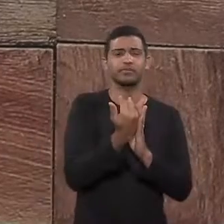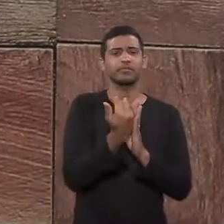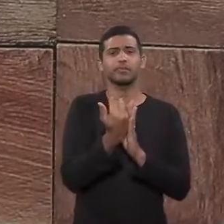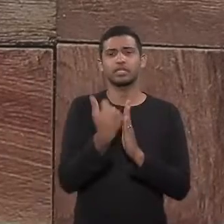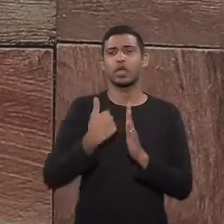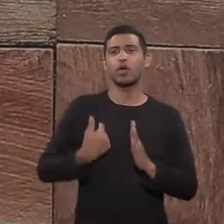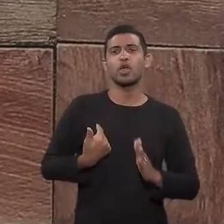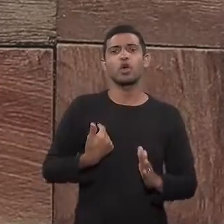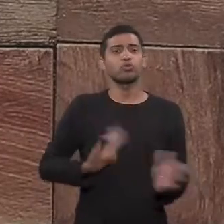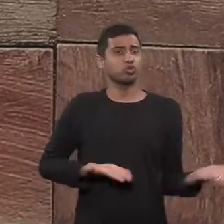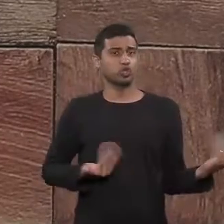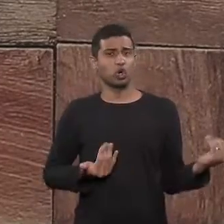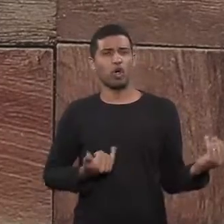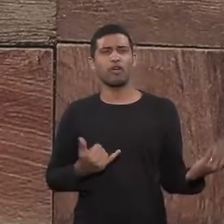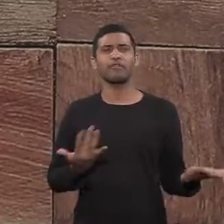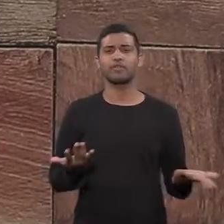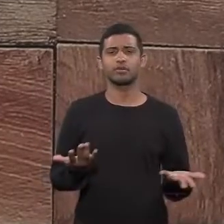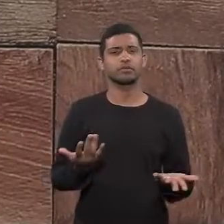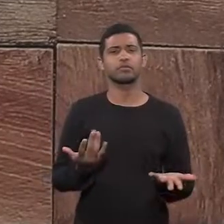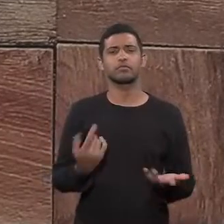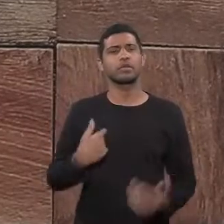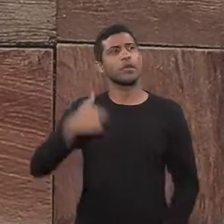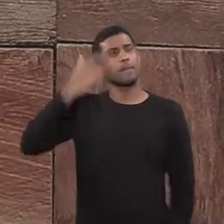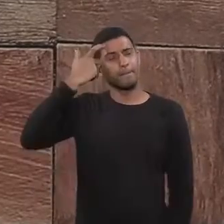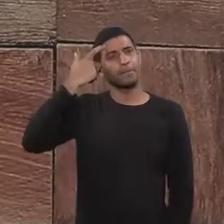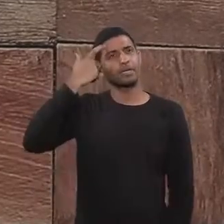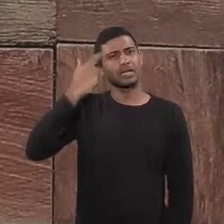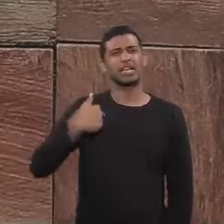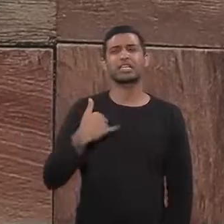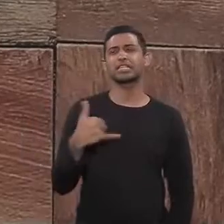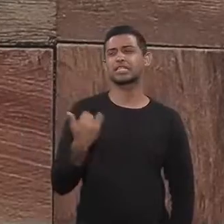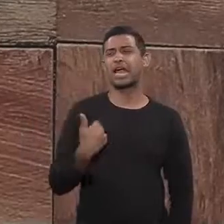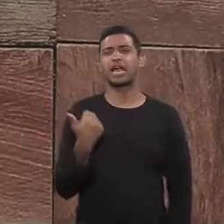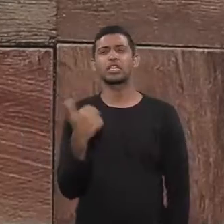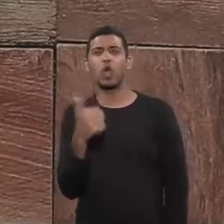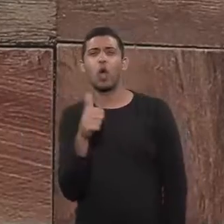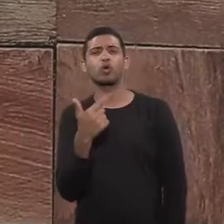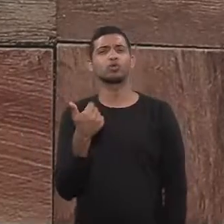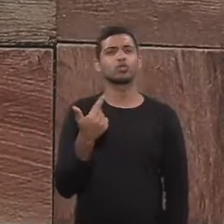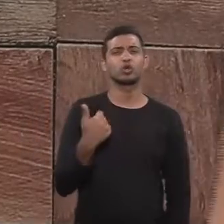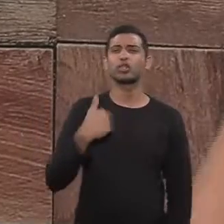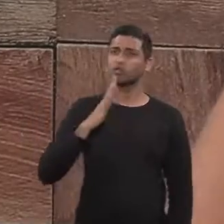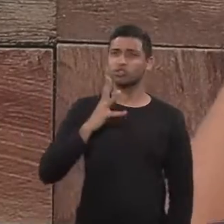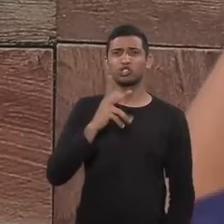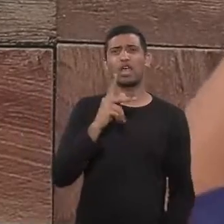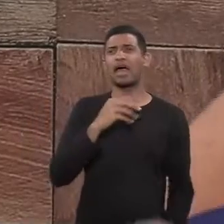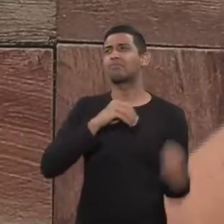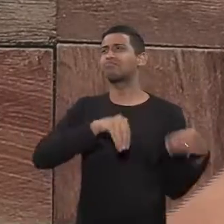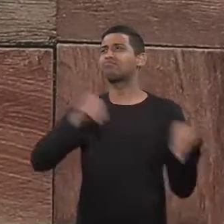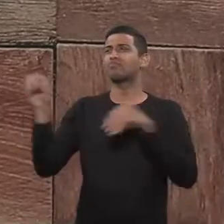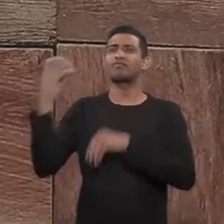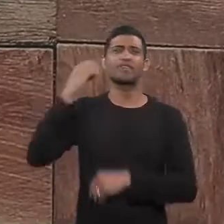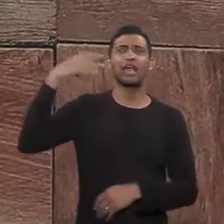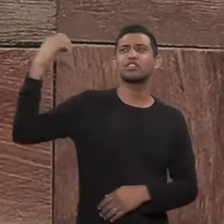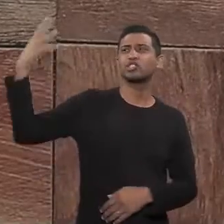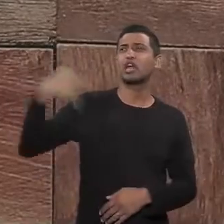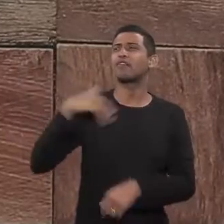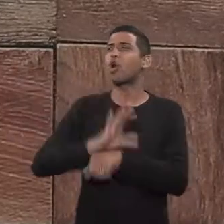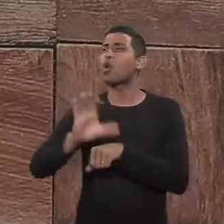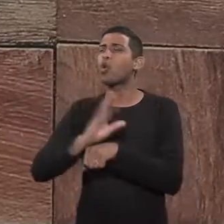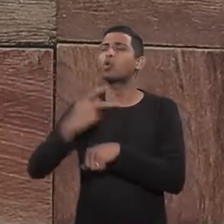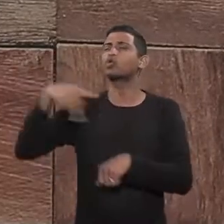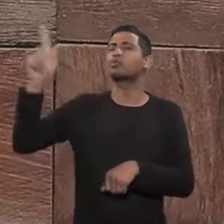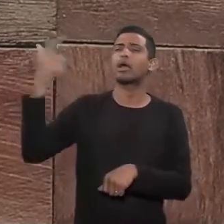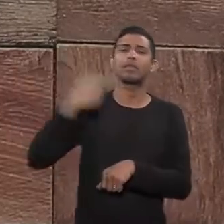aperfeiçoar. Então, desde adolescente, assim, tenra idade mesmo, 11, 12, 13, eu já viajava para fazer cursos fora. Então,